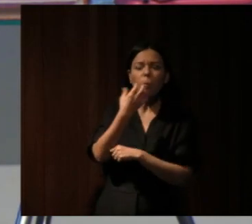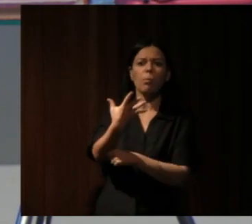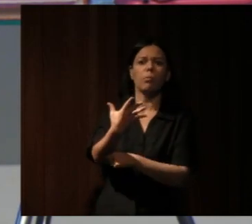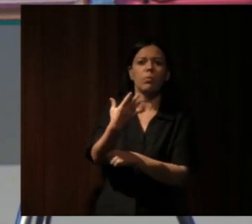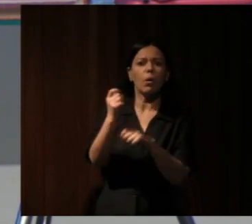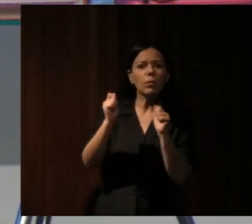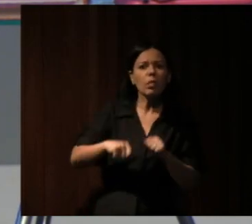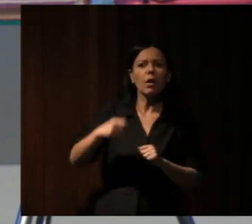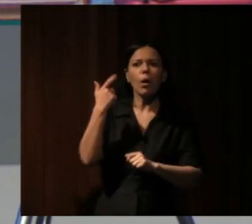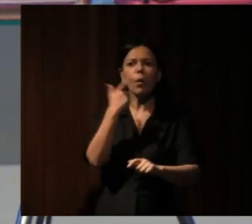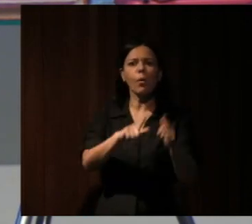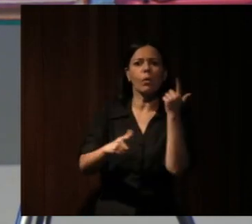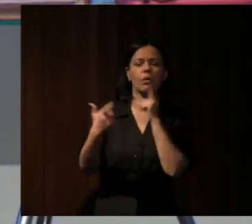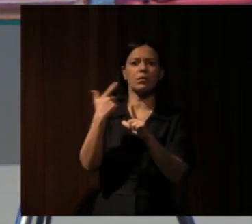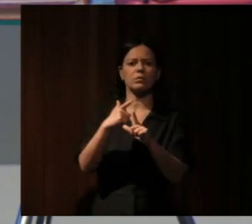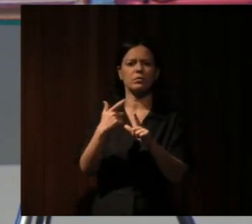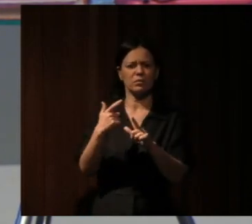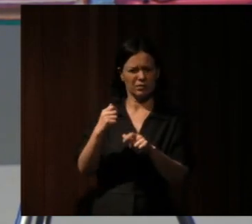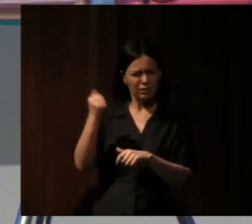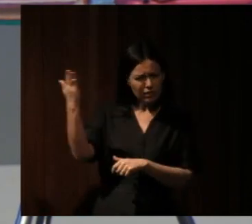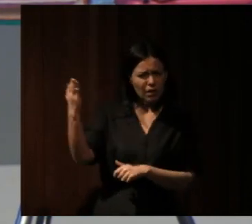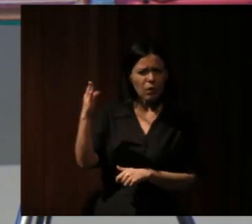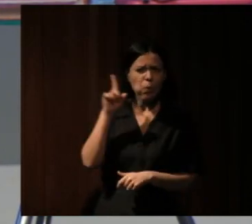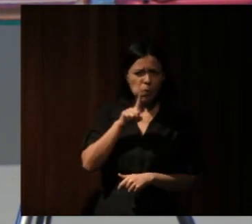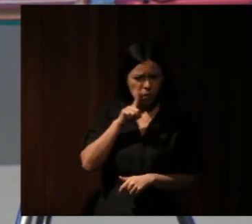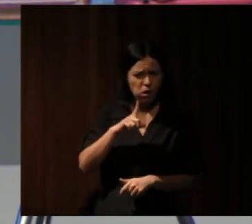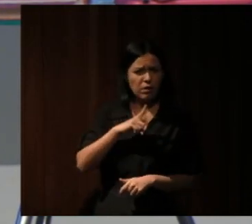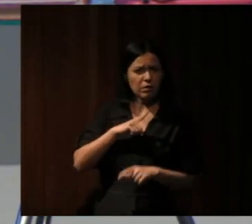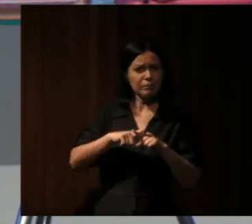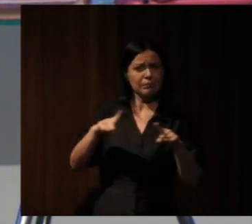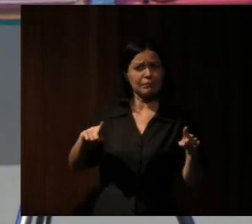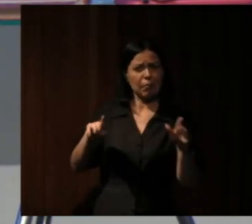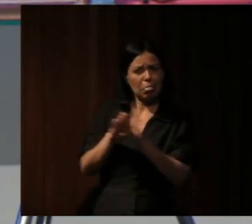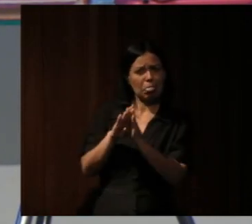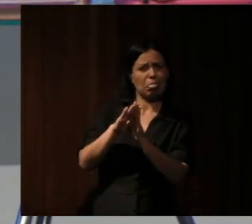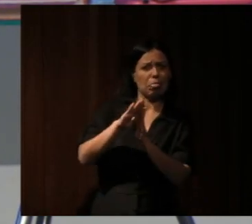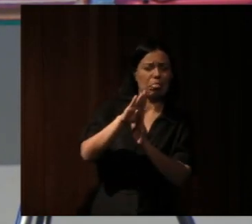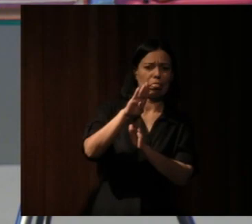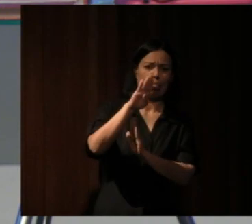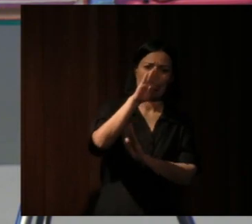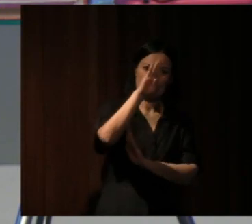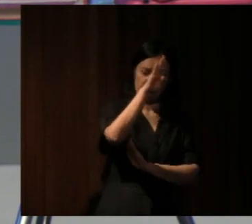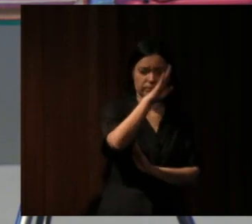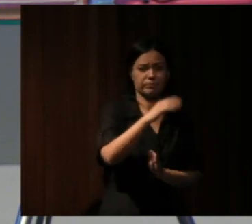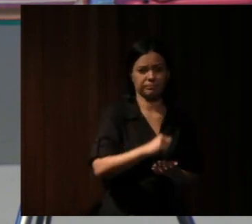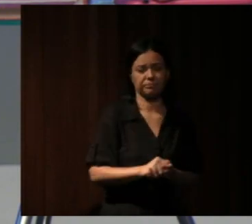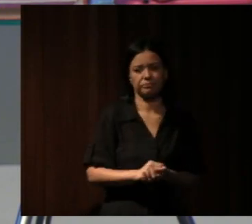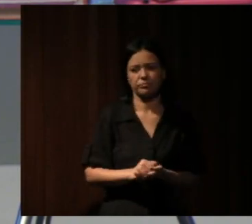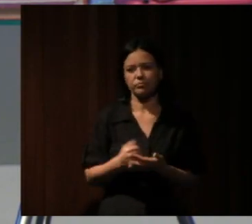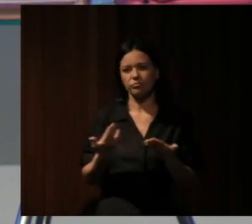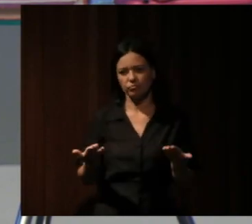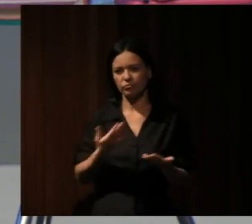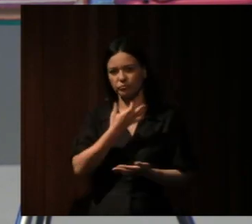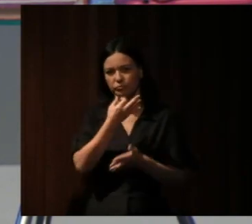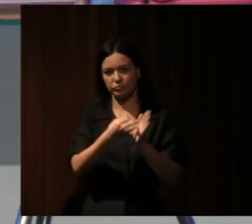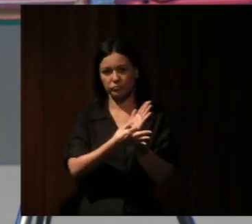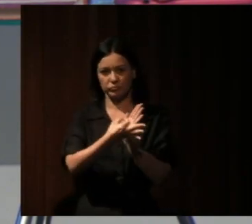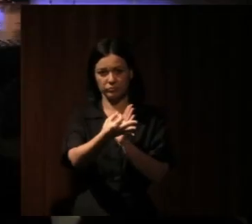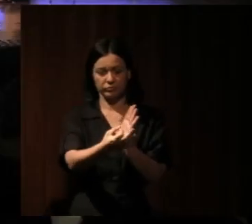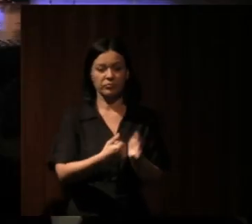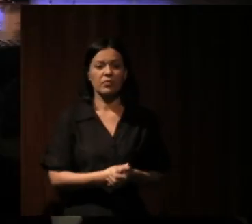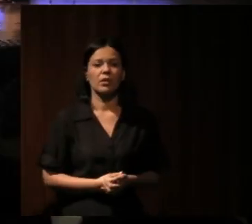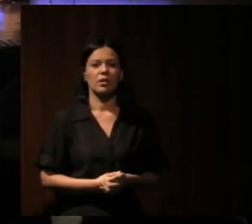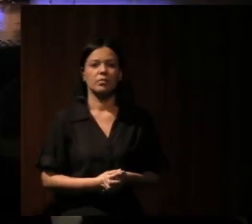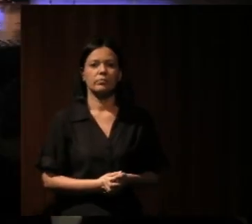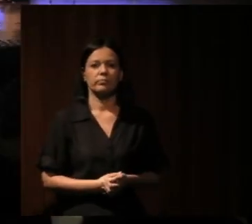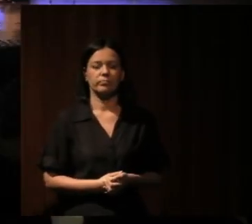perguntando Mas nos Estados Unidos não tem tudo isso e os números não estão crescendo né acho que é por aí bacana